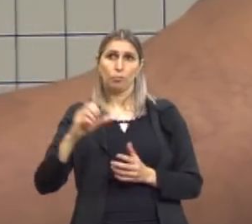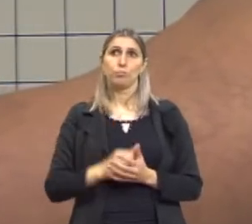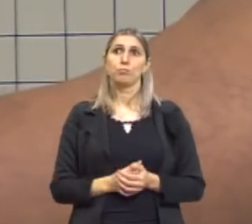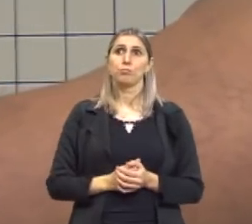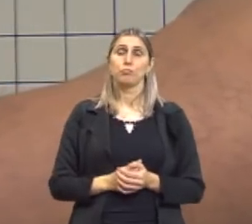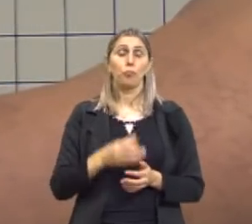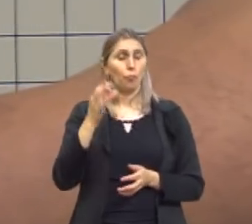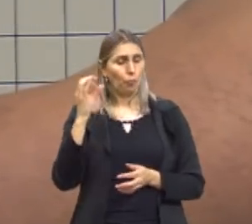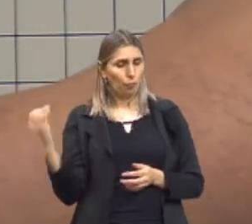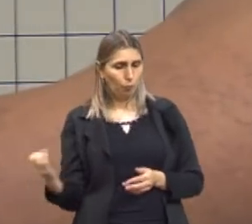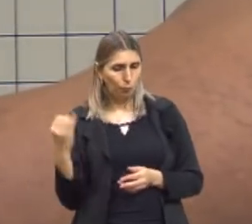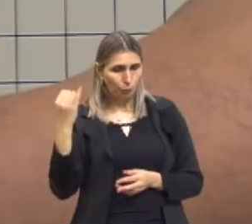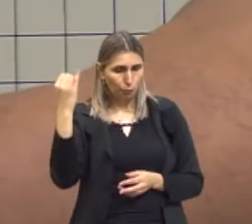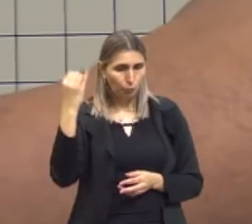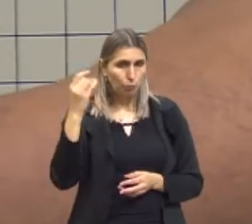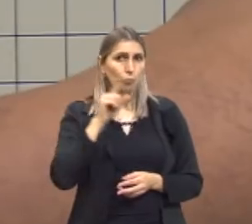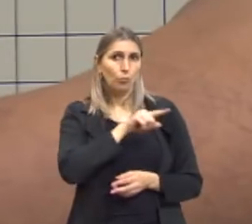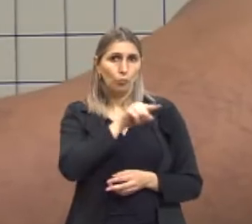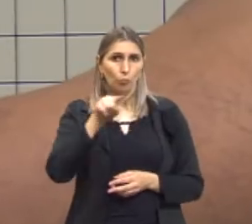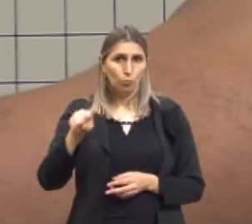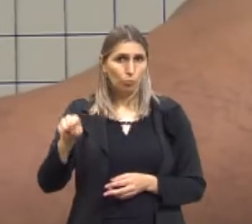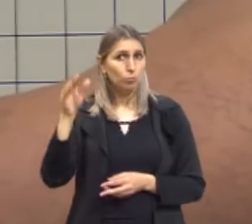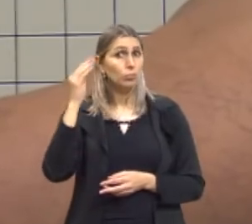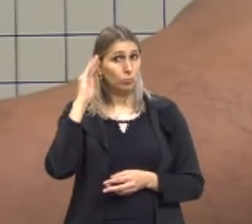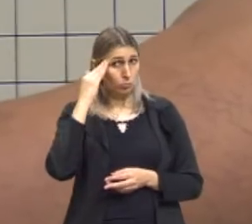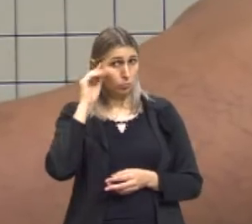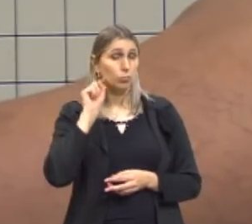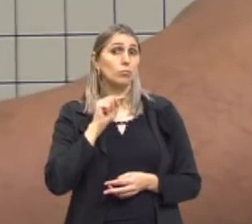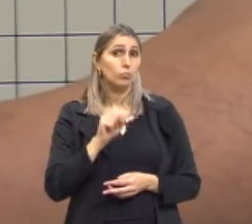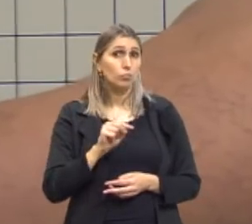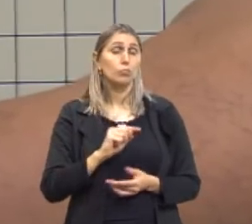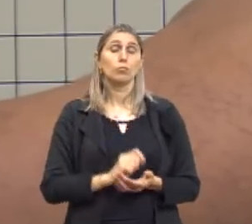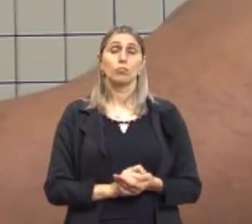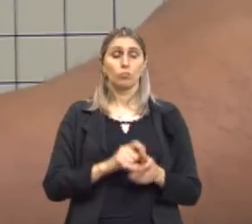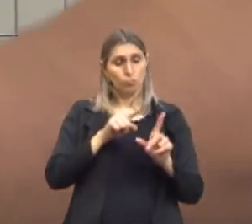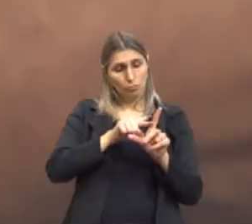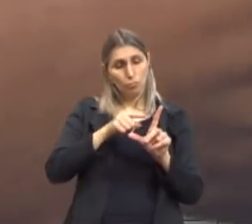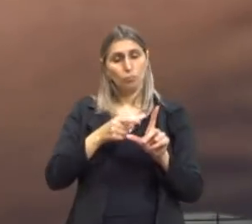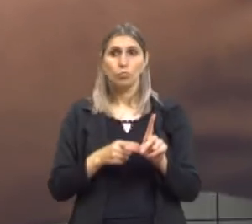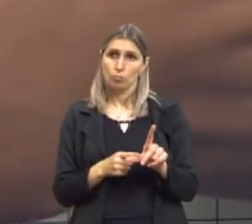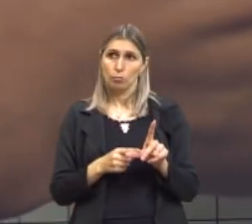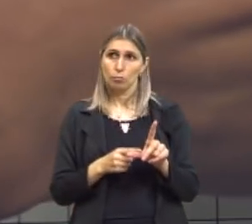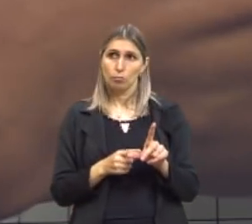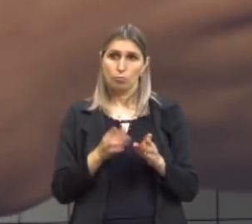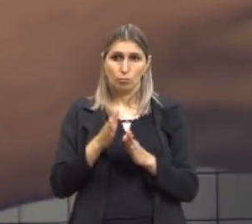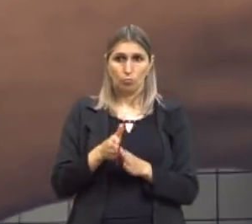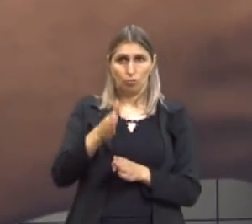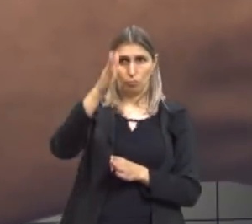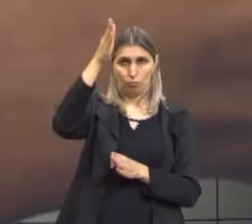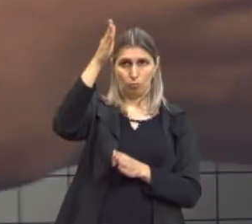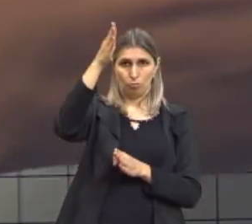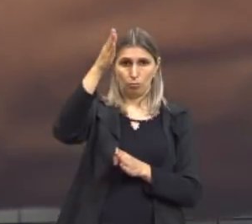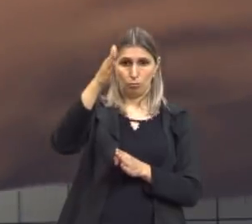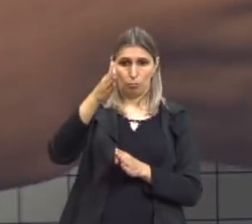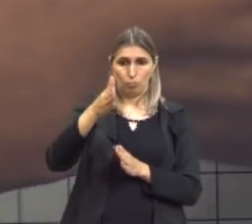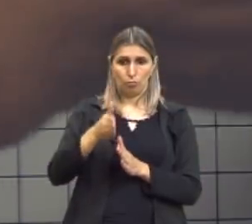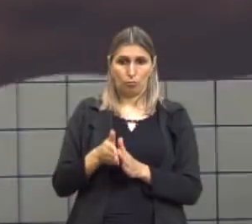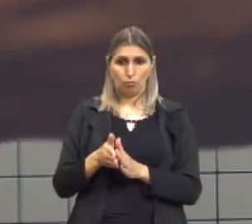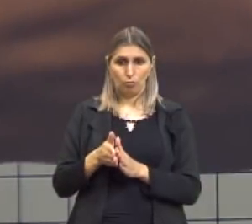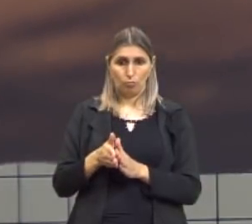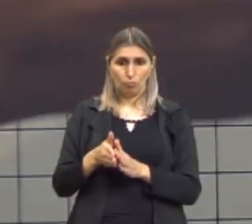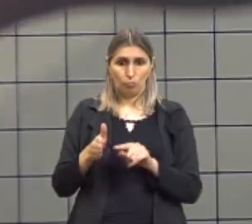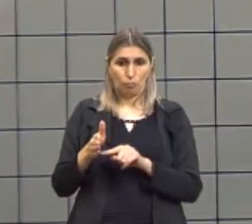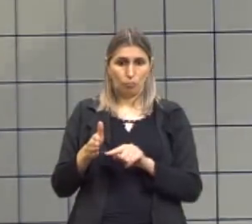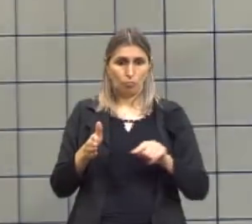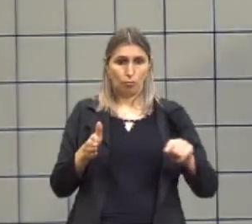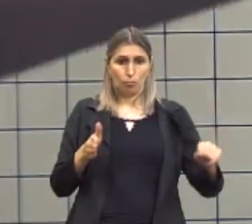É importante vocês se darem conta disso, que o ângulo entre a normal e o raio incidente, o